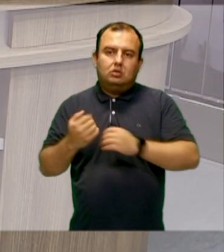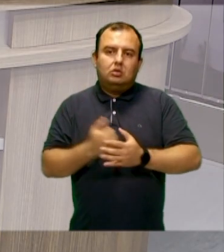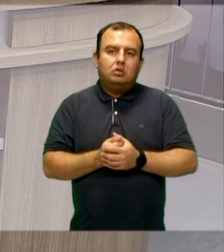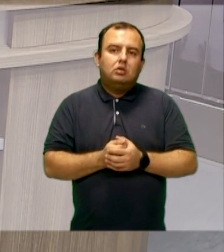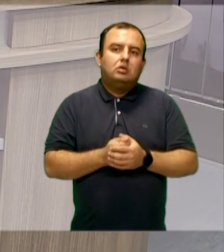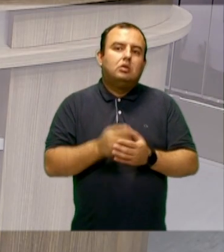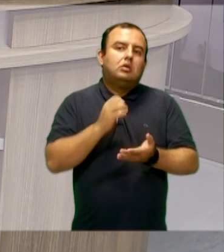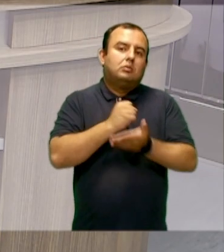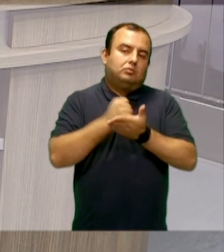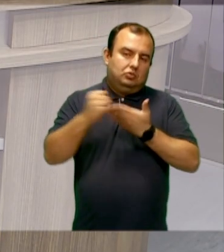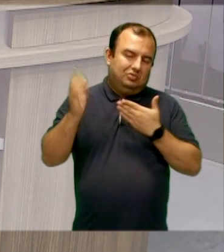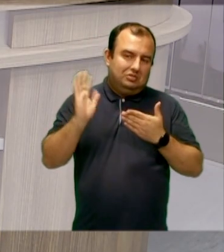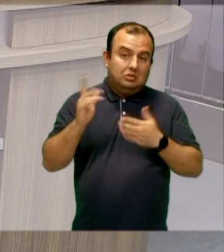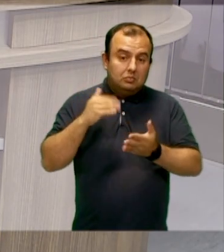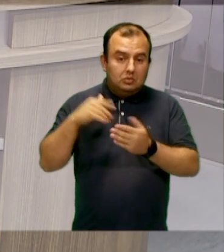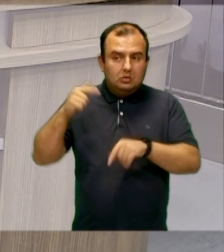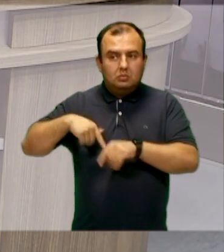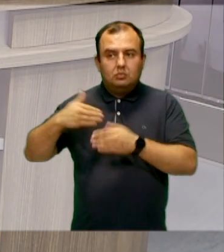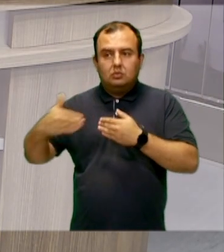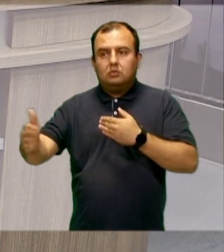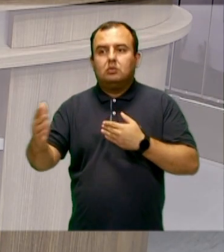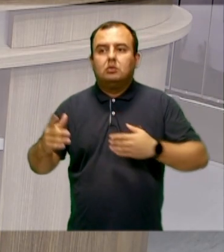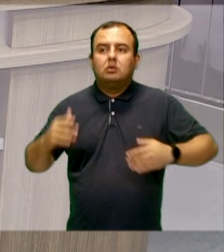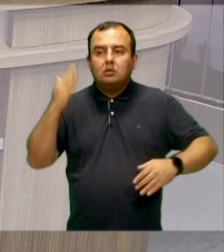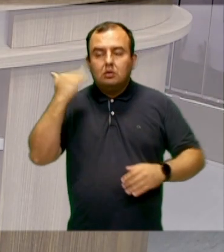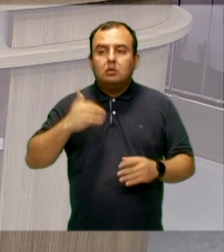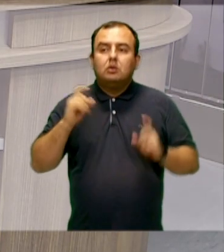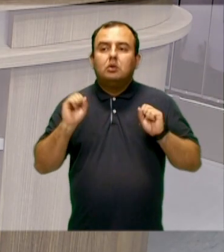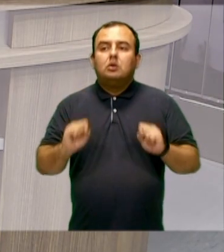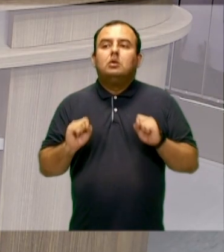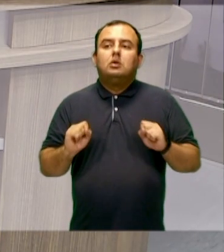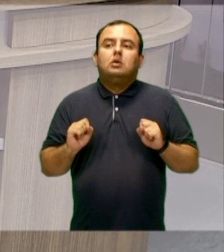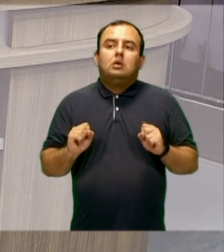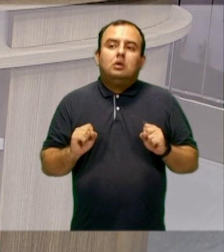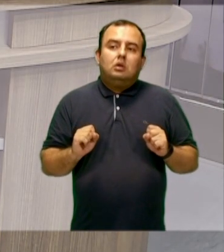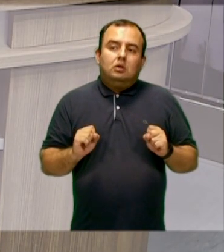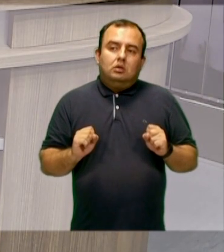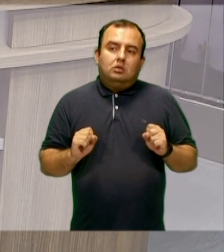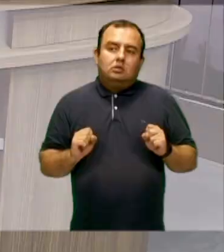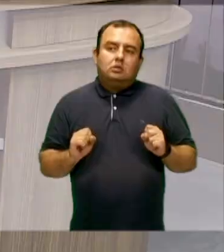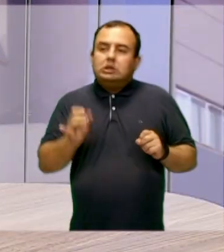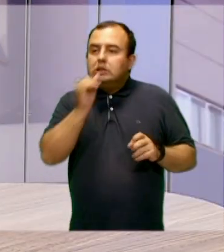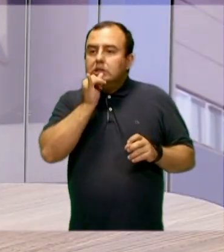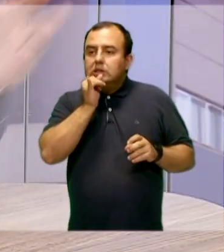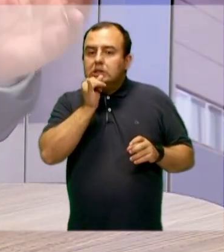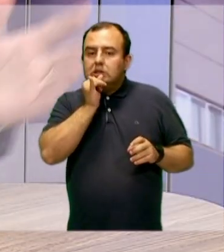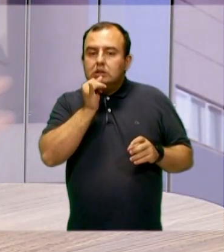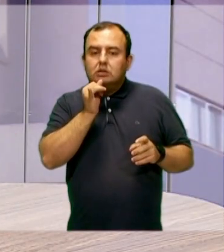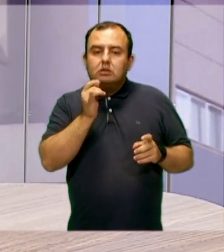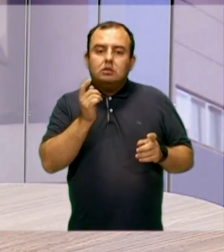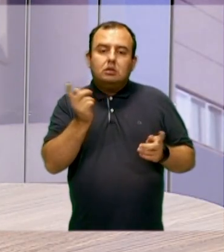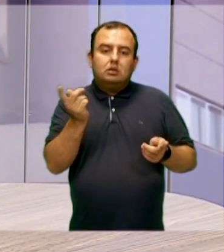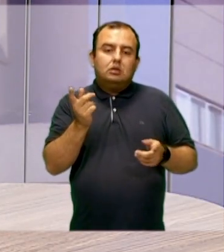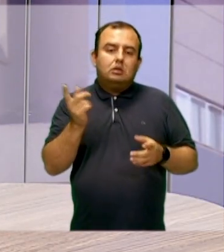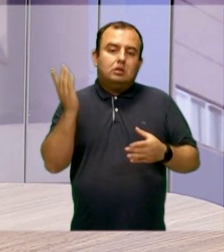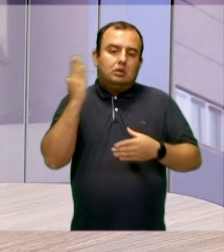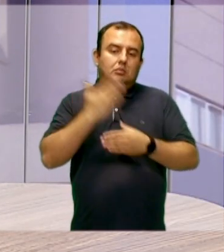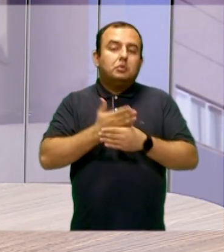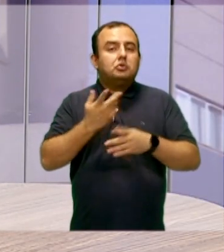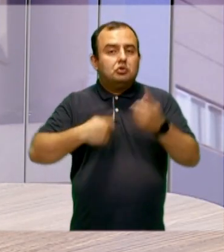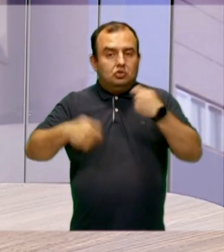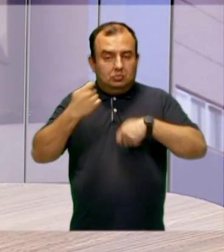o que já passou, né? Mas exatamente. Daqui para frente. Mas se a gente puder saber, né, Elis, o que eu já posso... Vamos dar um exemplo aqui. Administração, pega a nossa